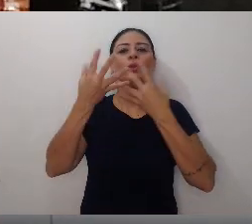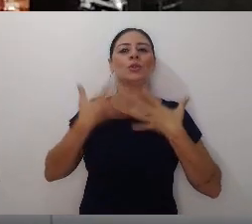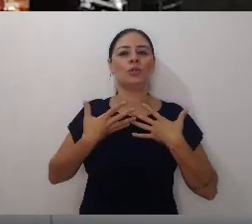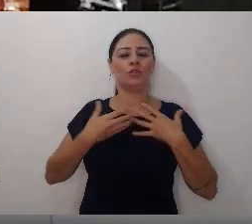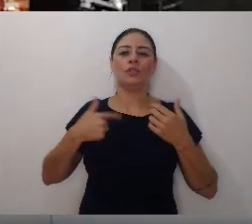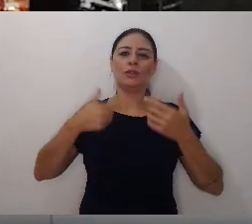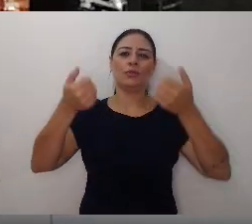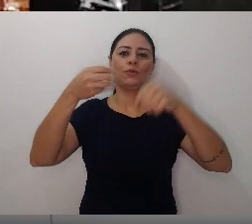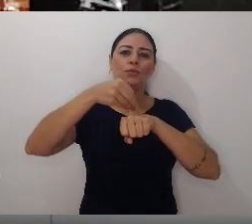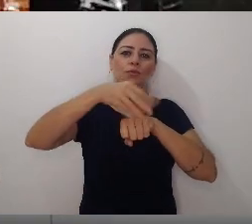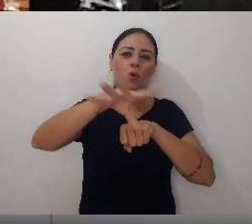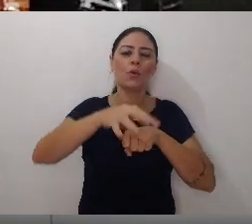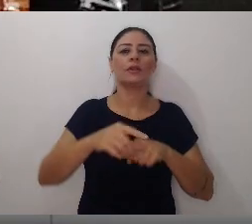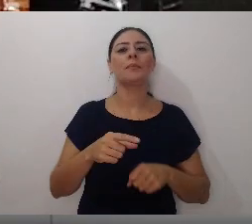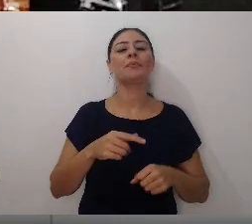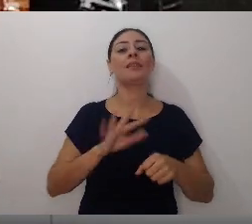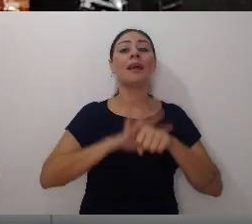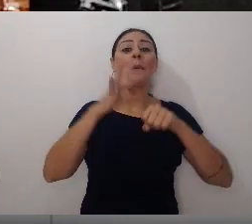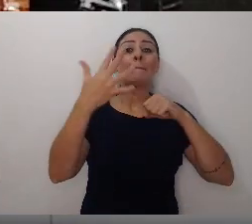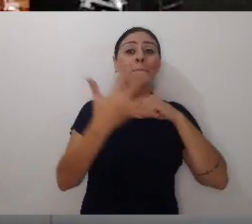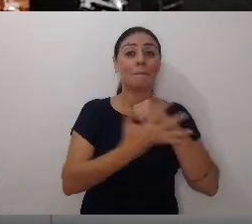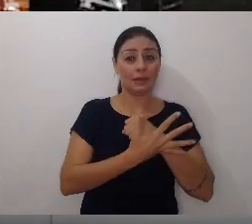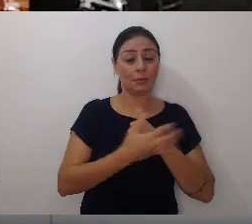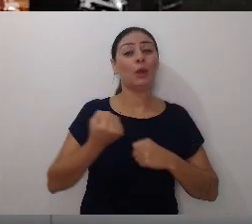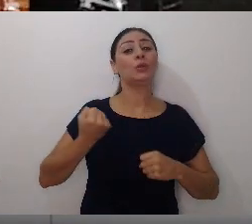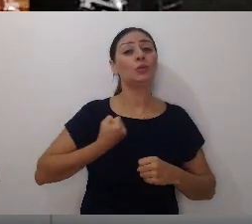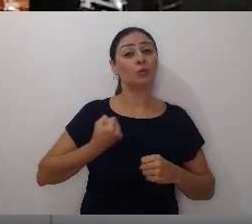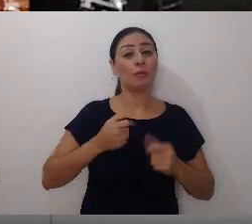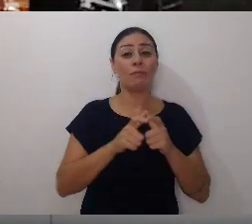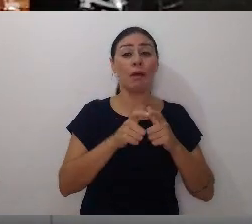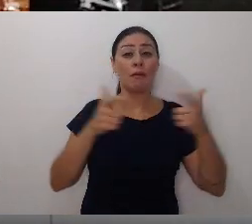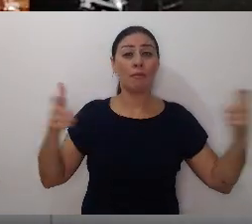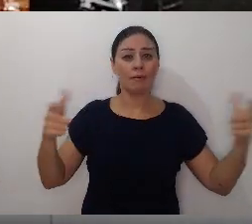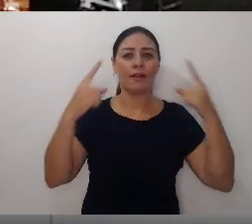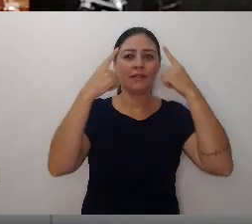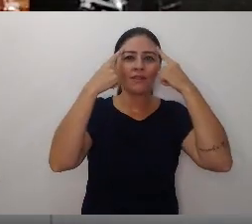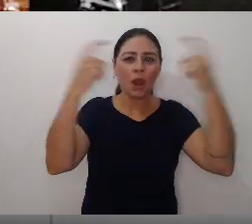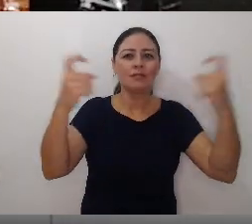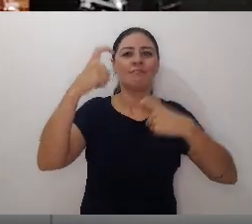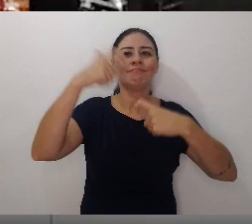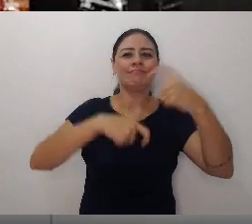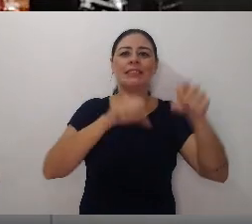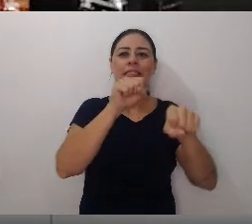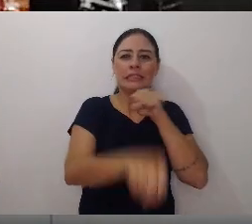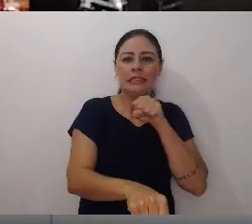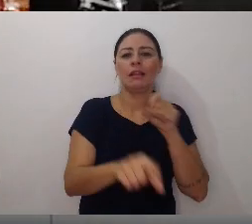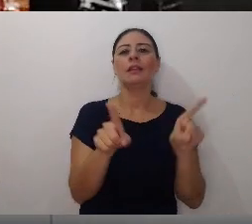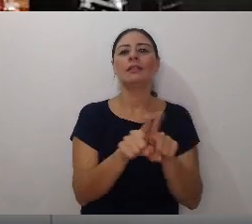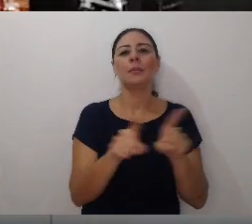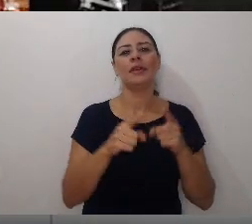que eu participo de uma rede de proteção à infância, me vieram duas notícias que eu vou referir aqui. Que